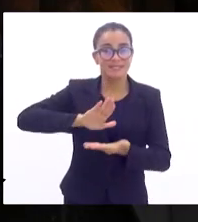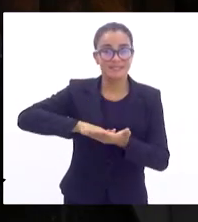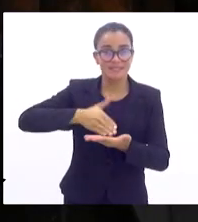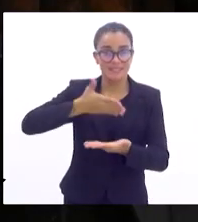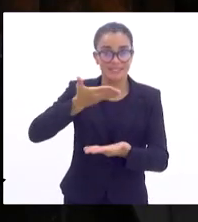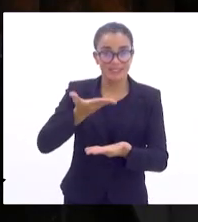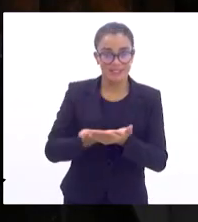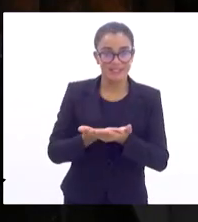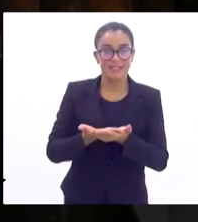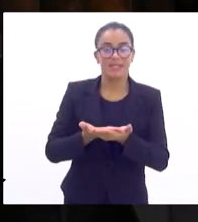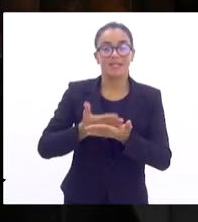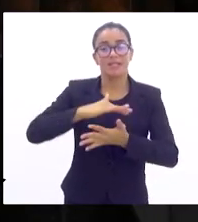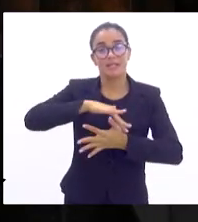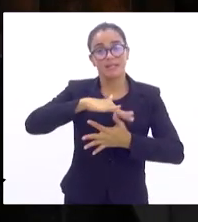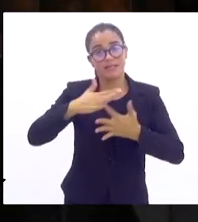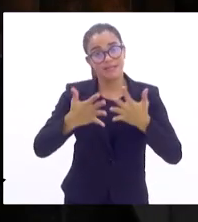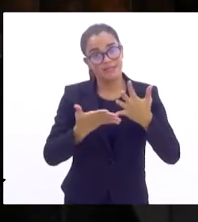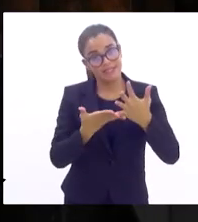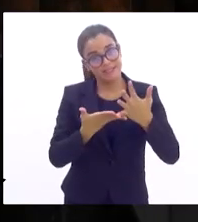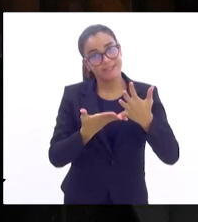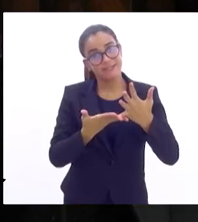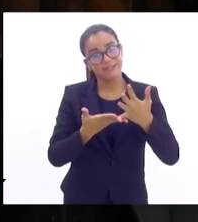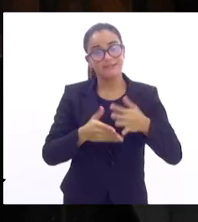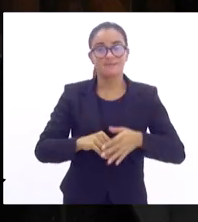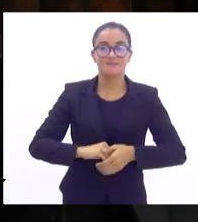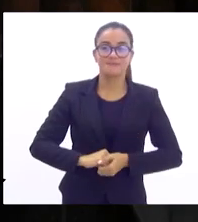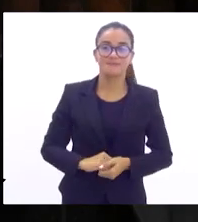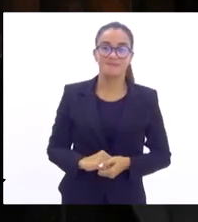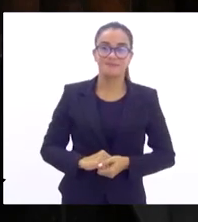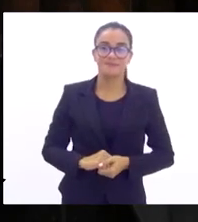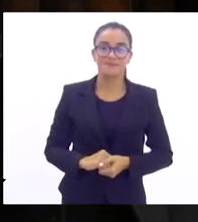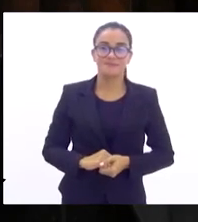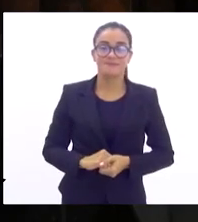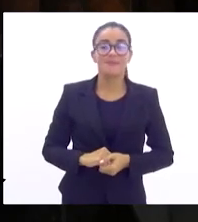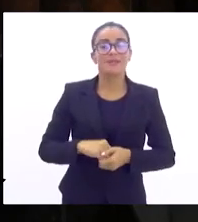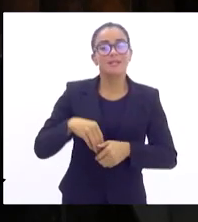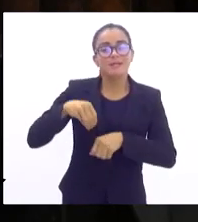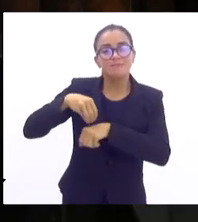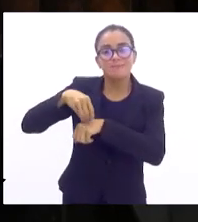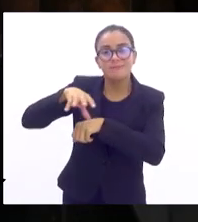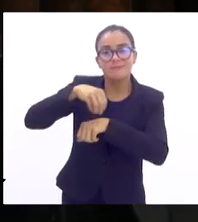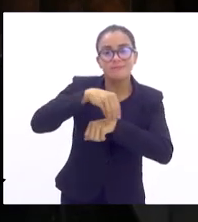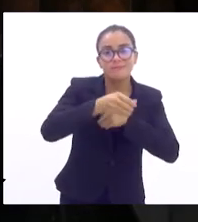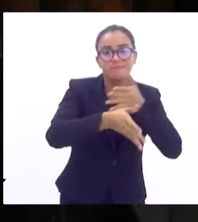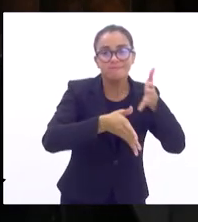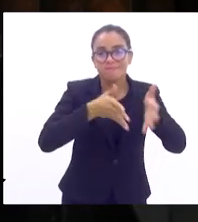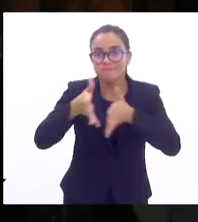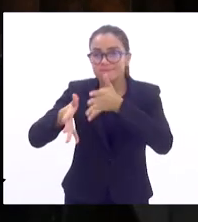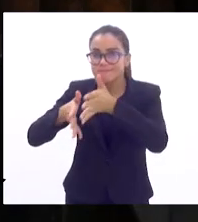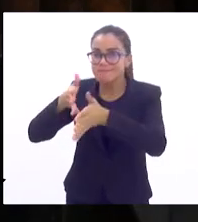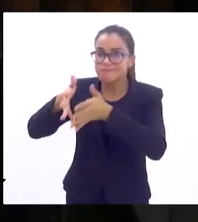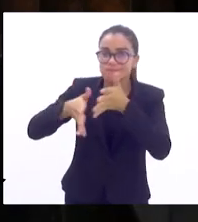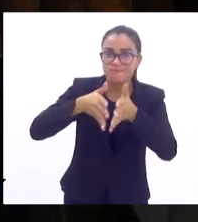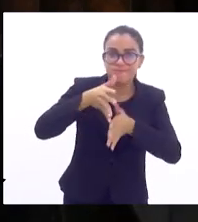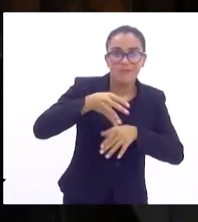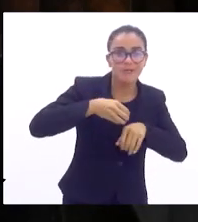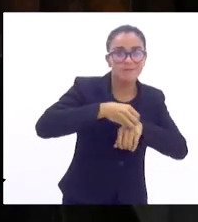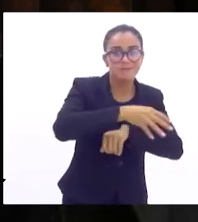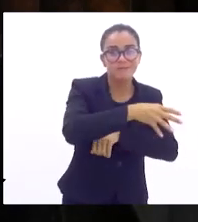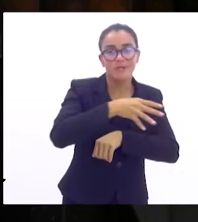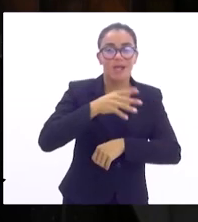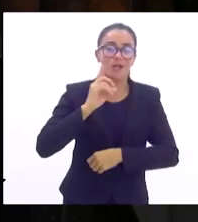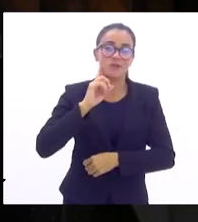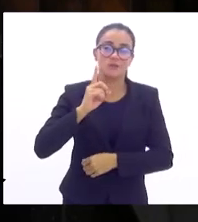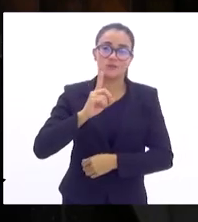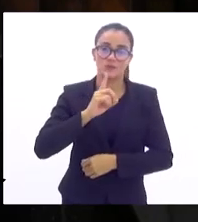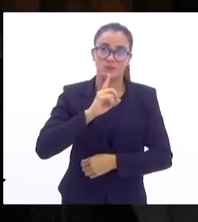intérprete da língua de libras que leva a nossa voz aos deficientes